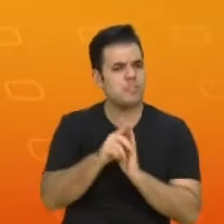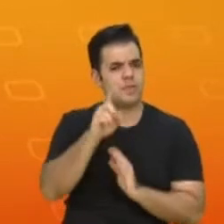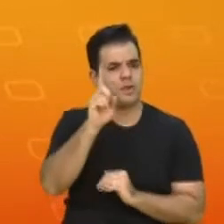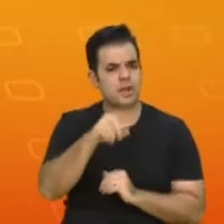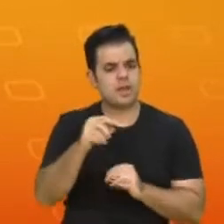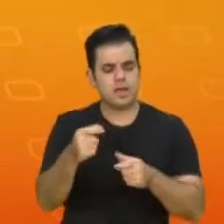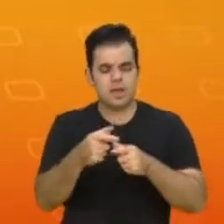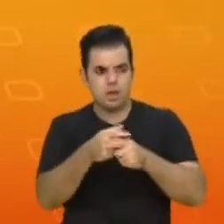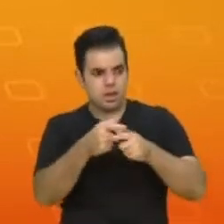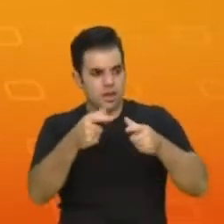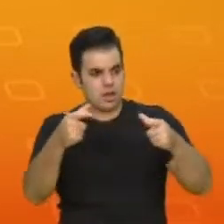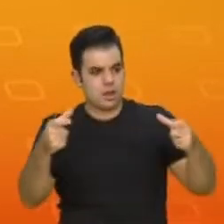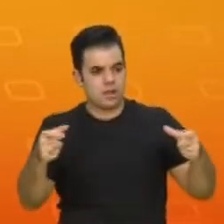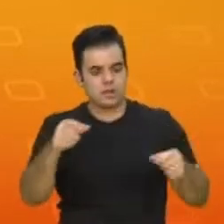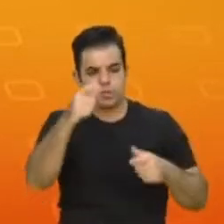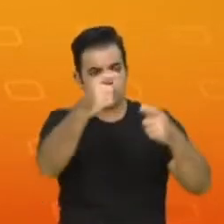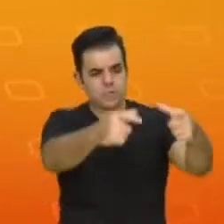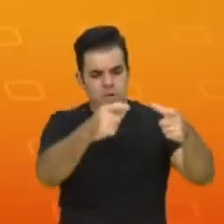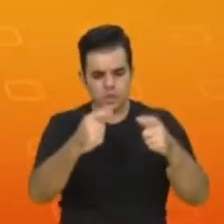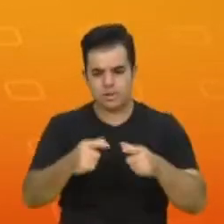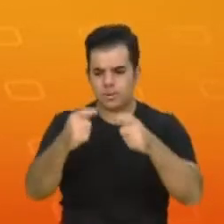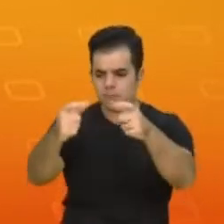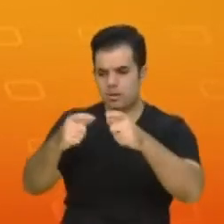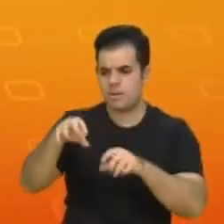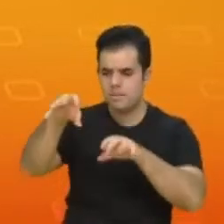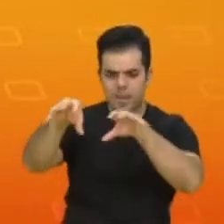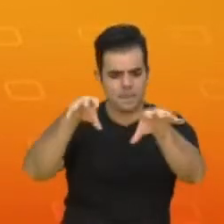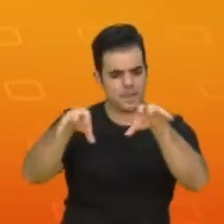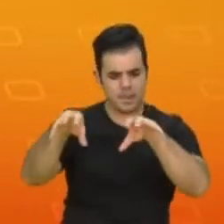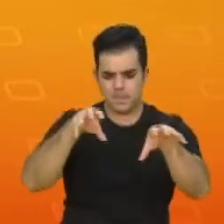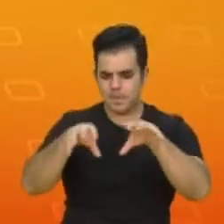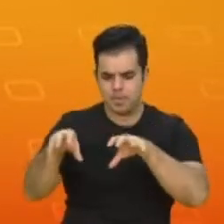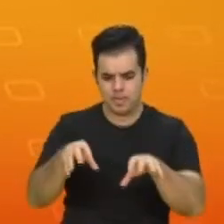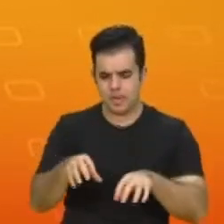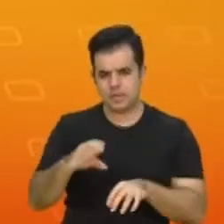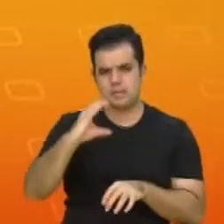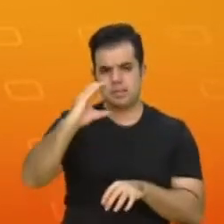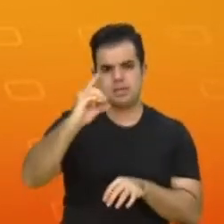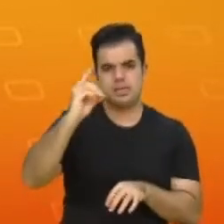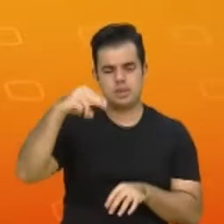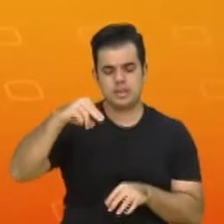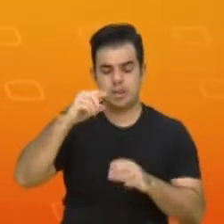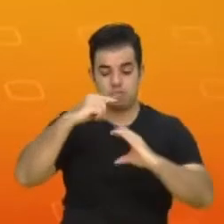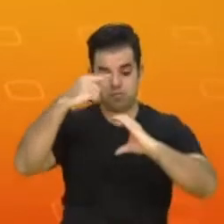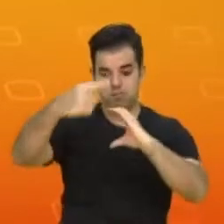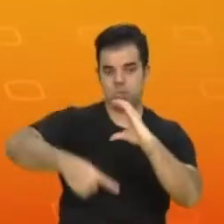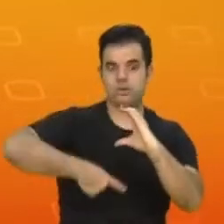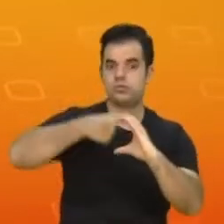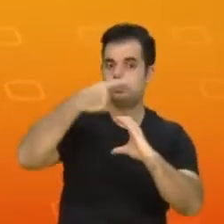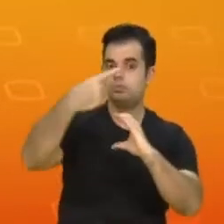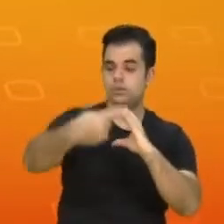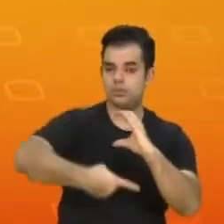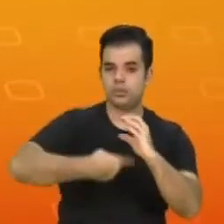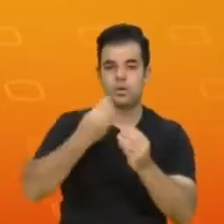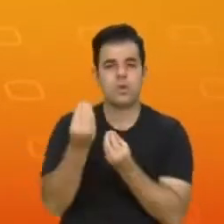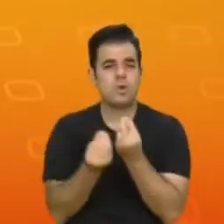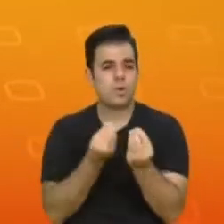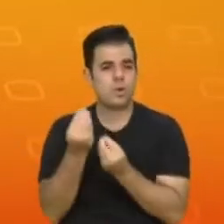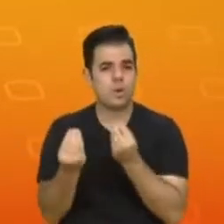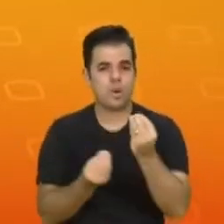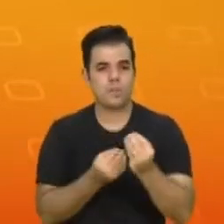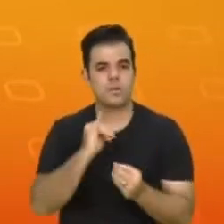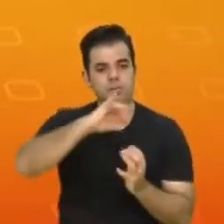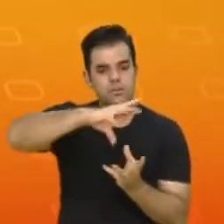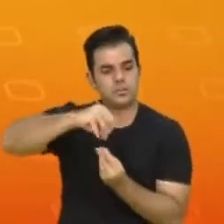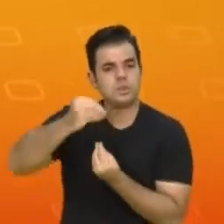nesse aumento de regionalização, como o Marcos comentou, né? Eventualmente você tem uma entrega global e você, como você limita